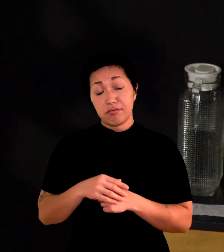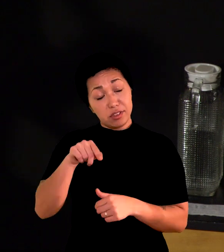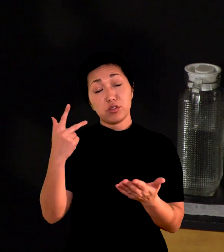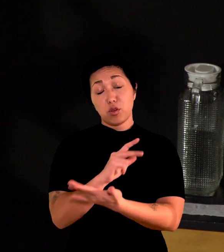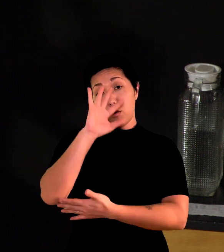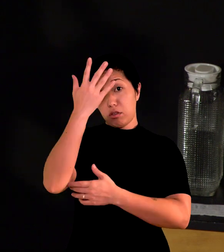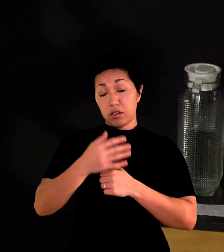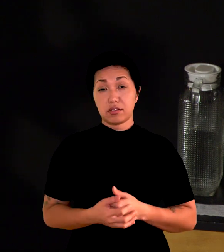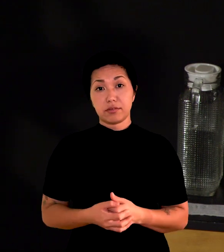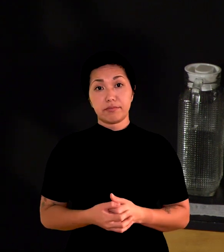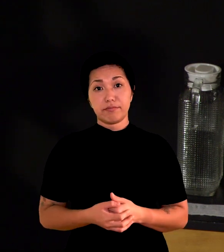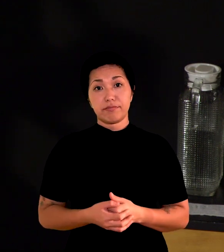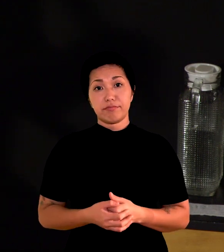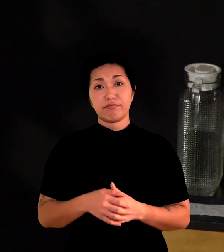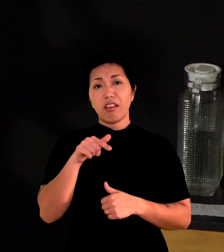que está acontecendo.